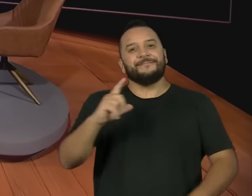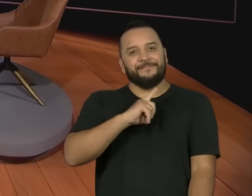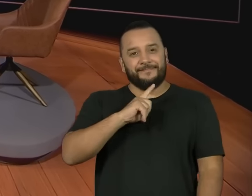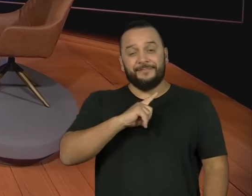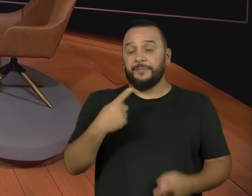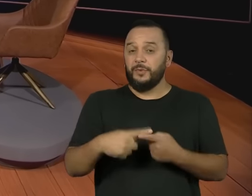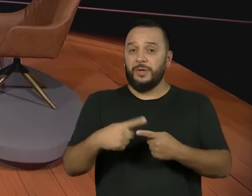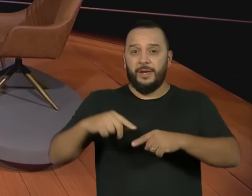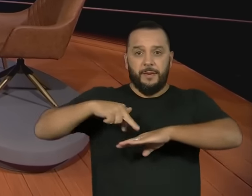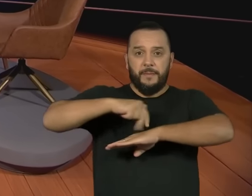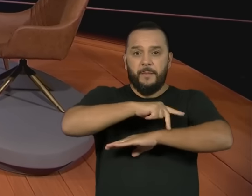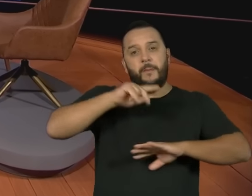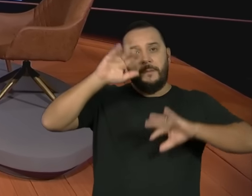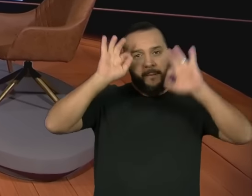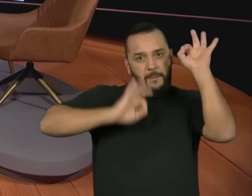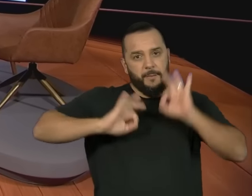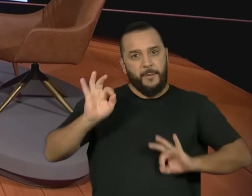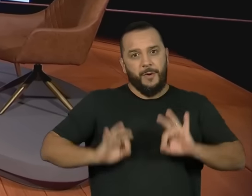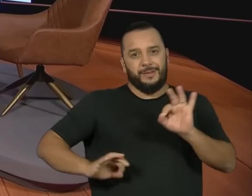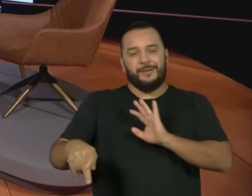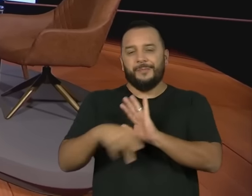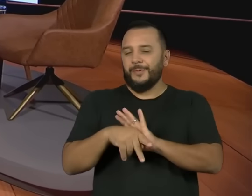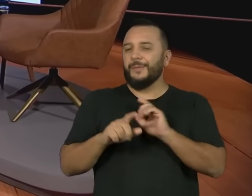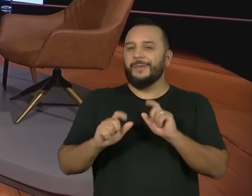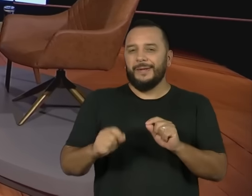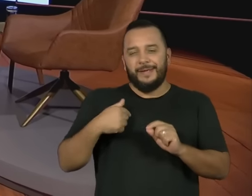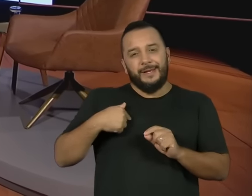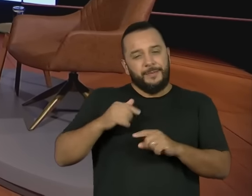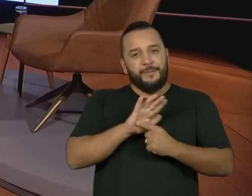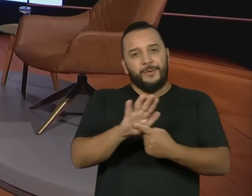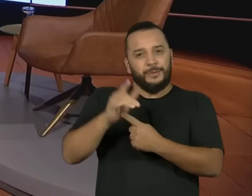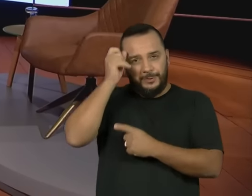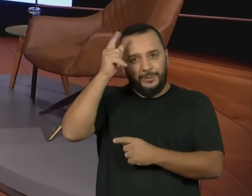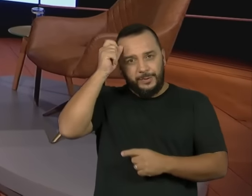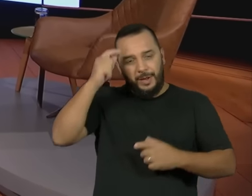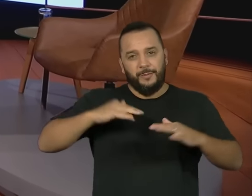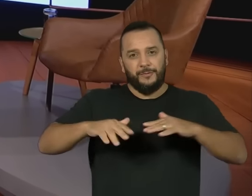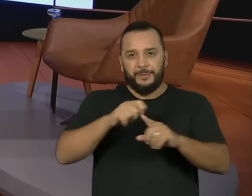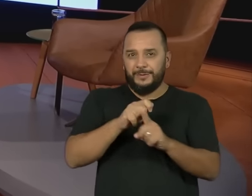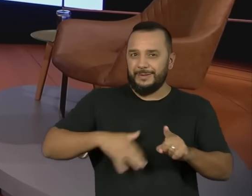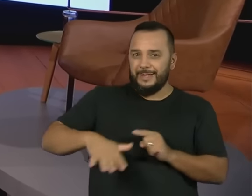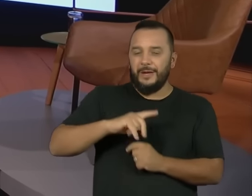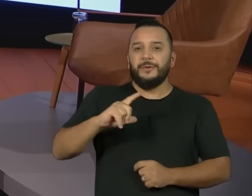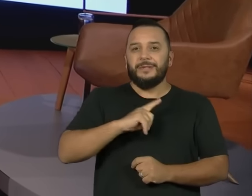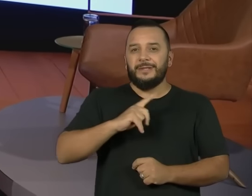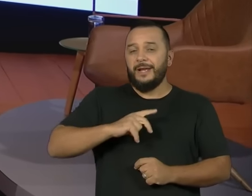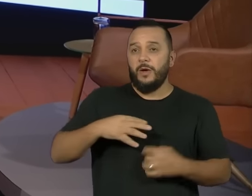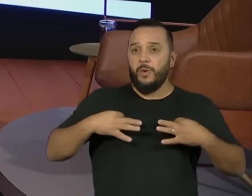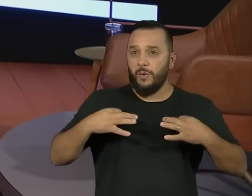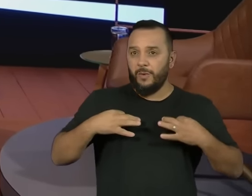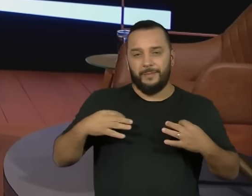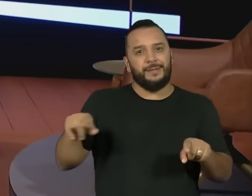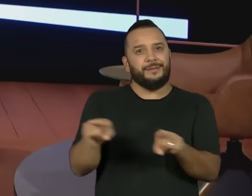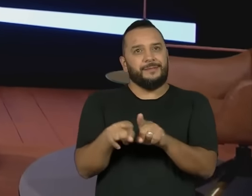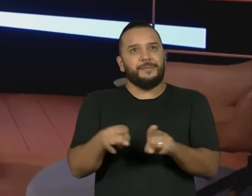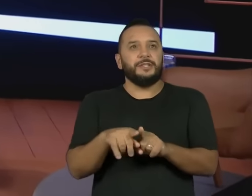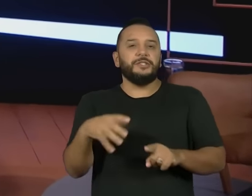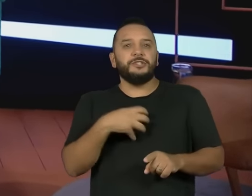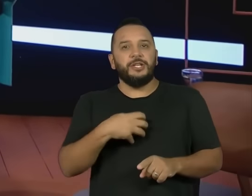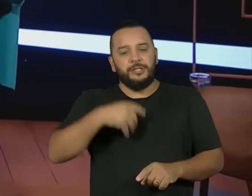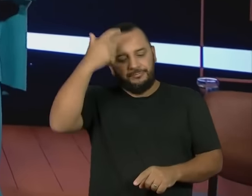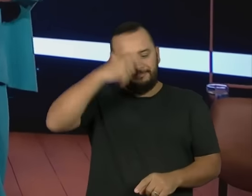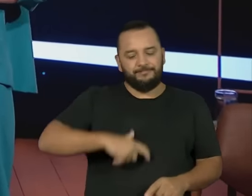uma forma de expressão cultural. É um retrato dos movimentos sociais que vão desde as tendências das roupas até o comportamento e estilo